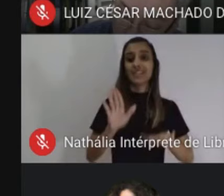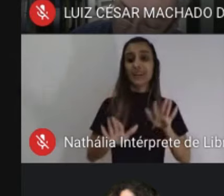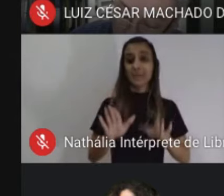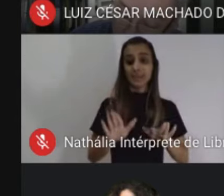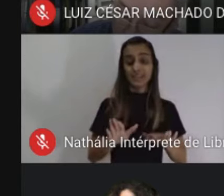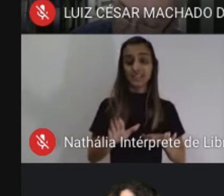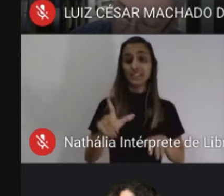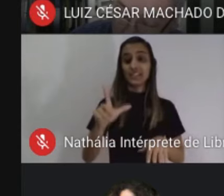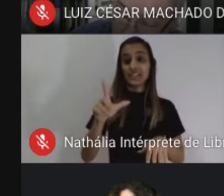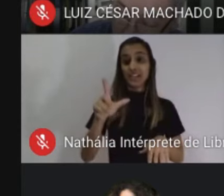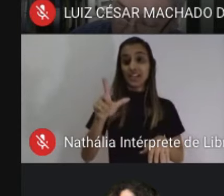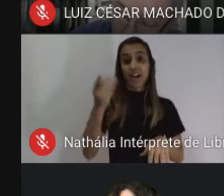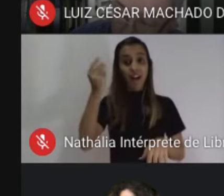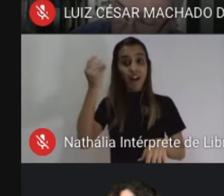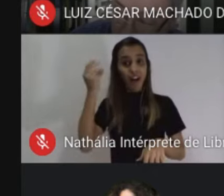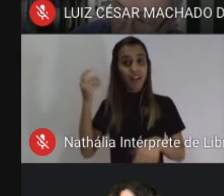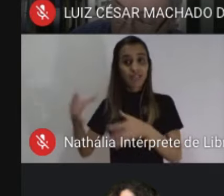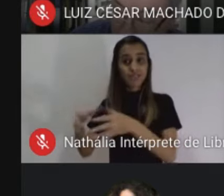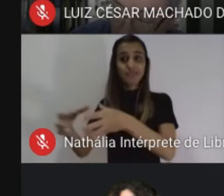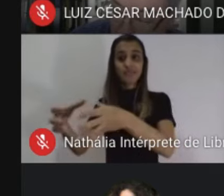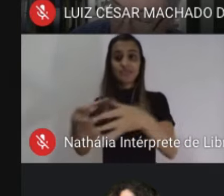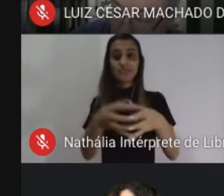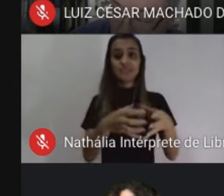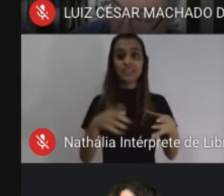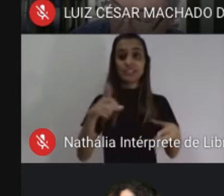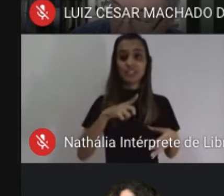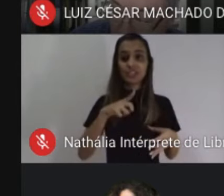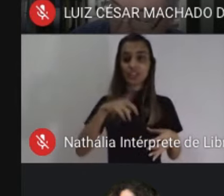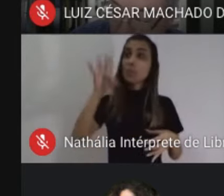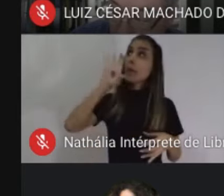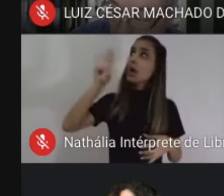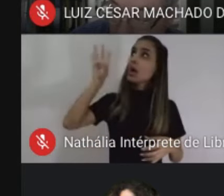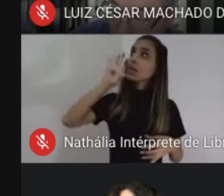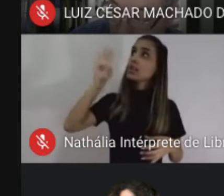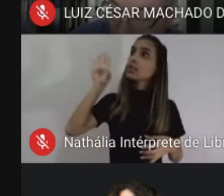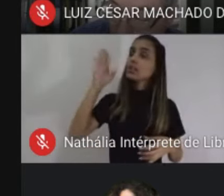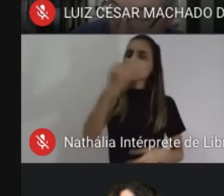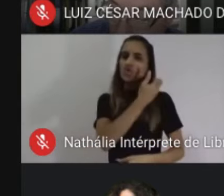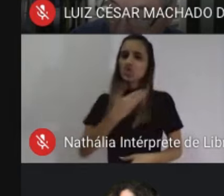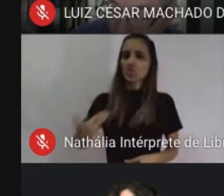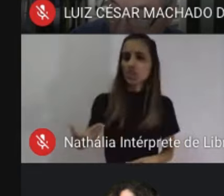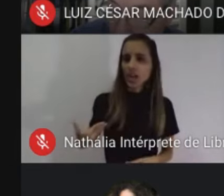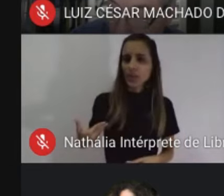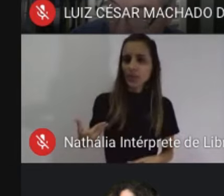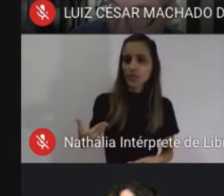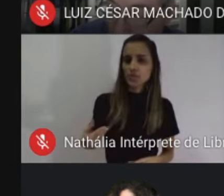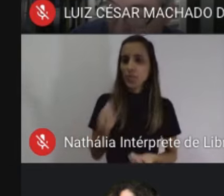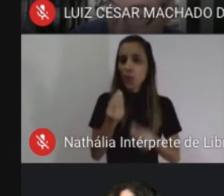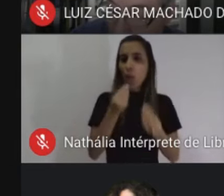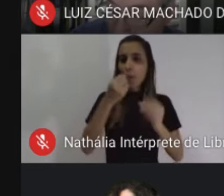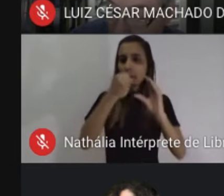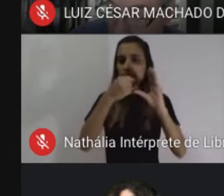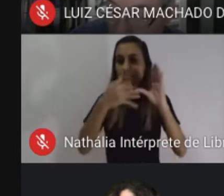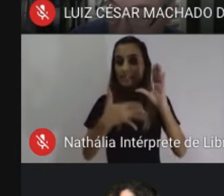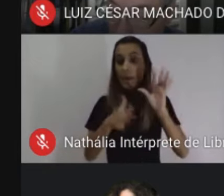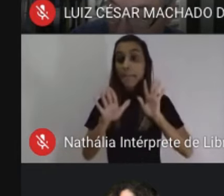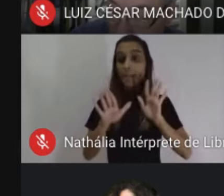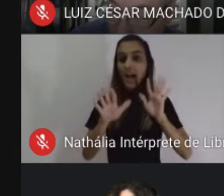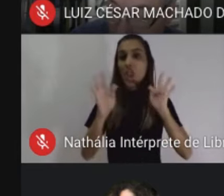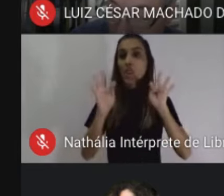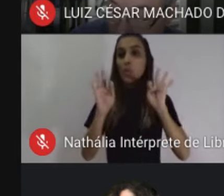tinha essa ideia de que o Estado deveria ser defendido. Então, os liberais, por exemplo, no final do século XIX, repete